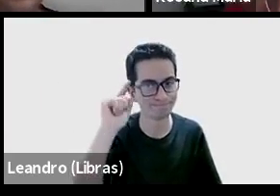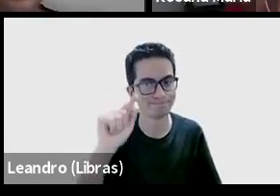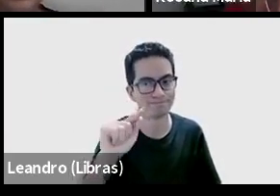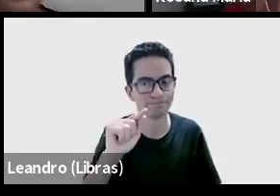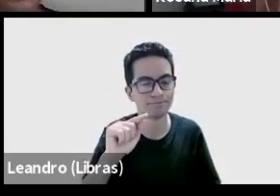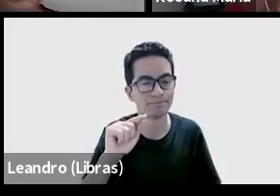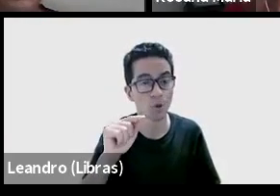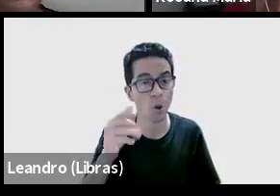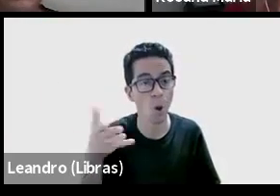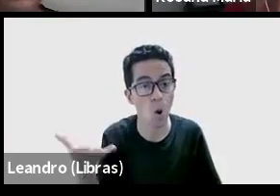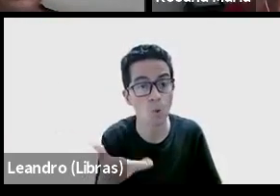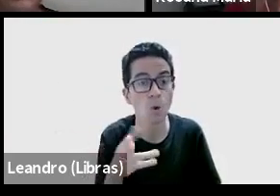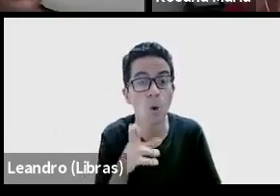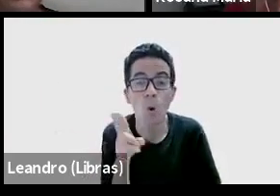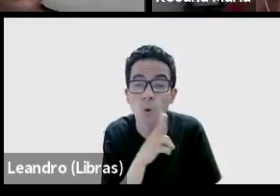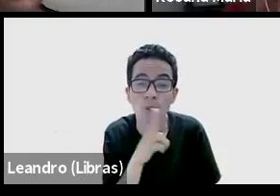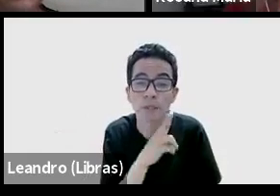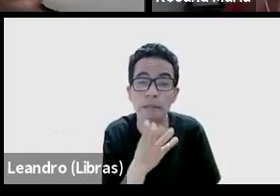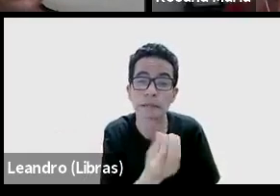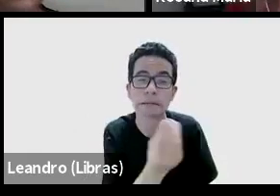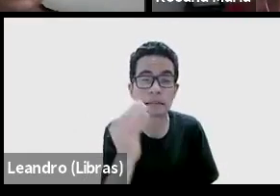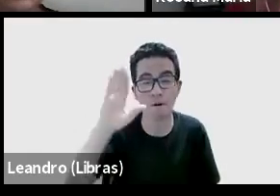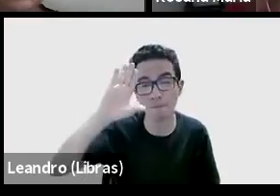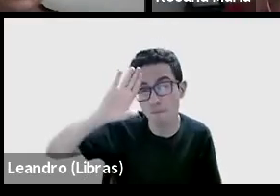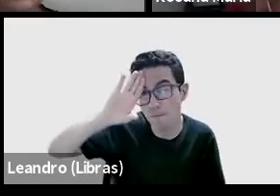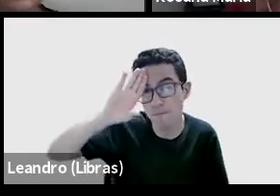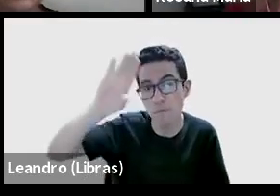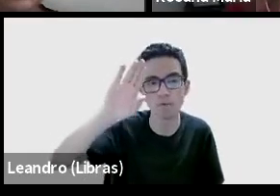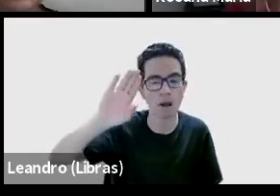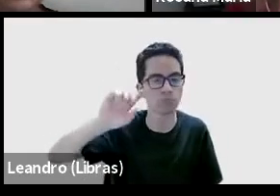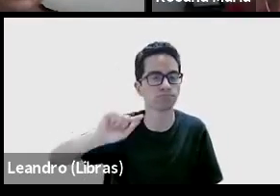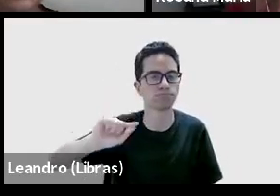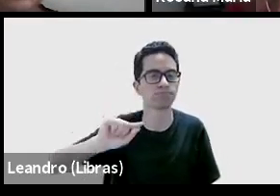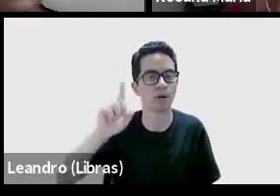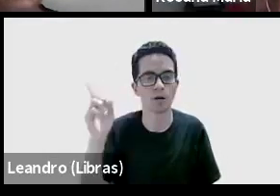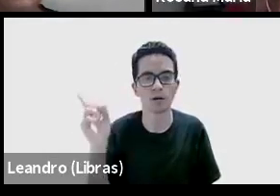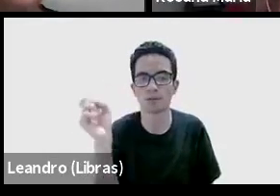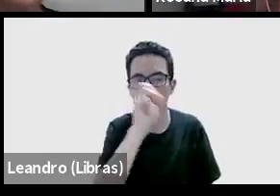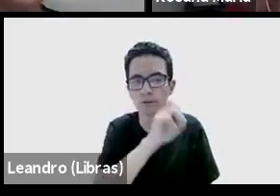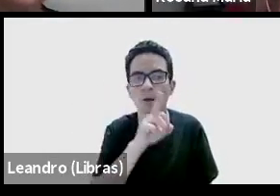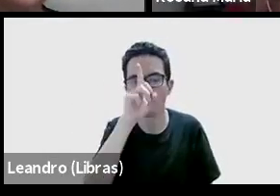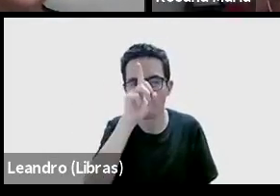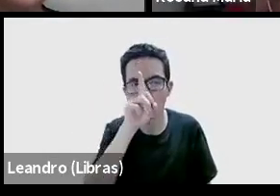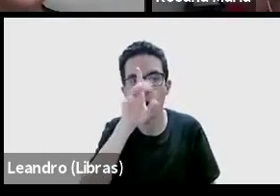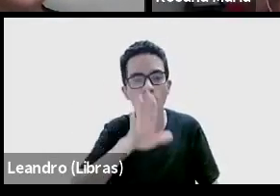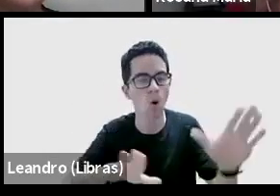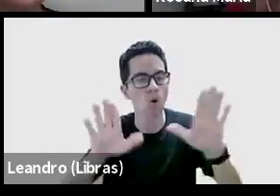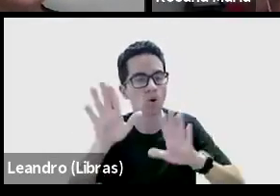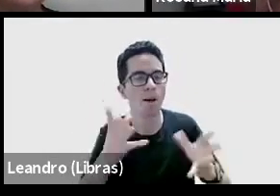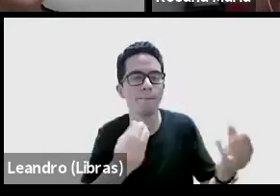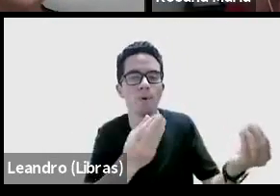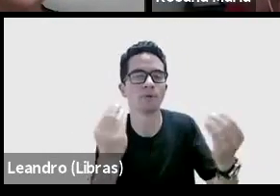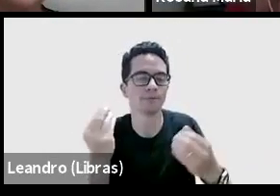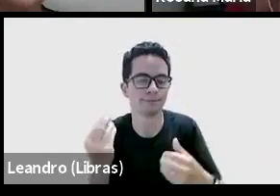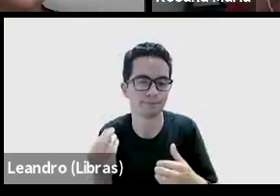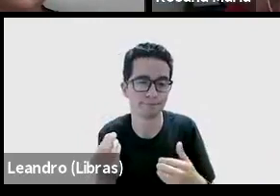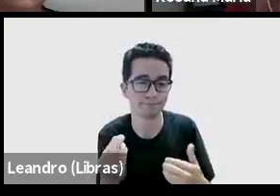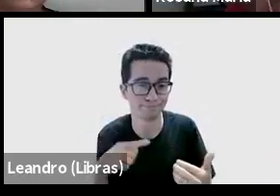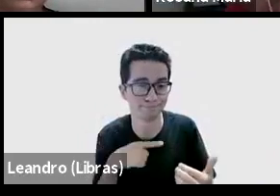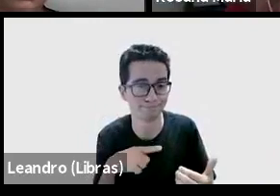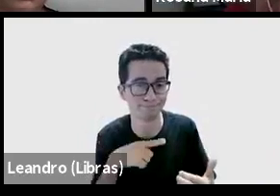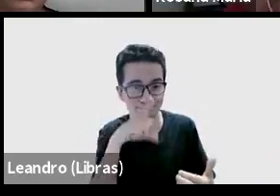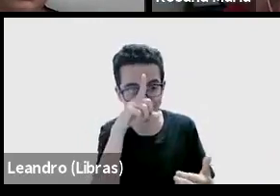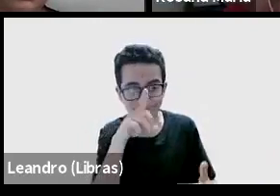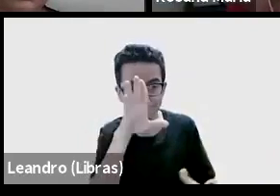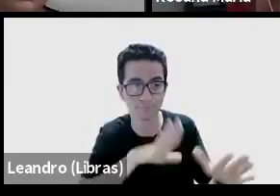urgente hoje, é fundamental, a gente está vivendo momentos terríveis, mas é muito perigosa, porque você se arrisca, é como você colocar